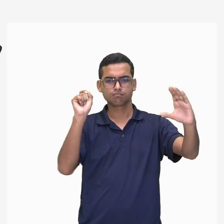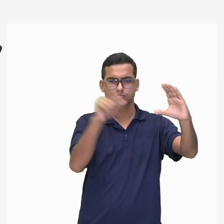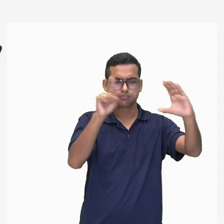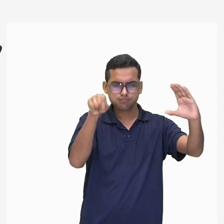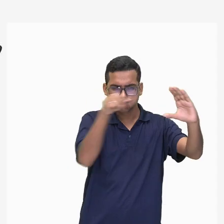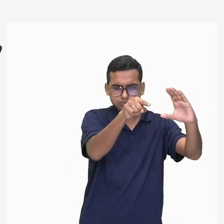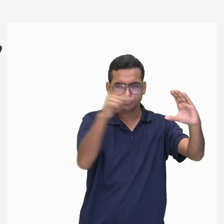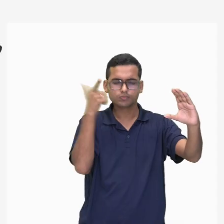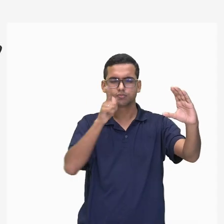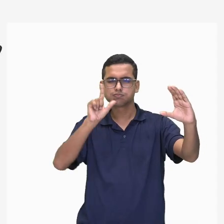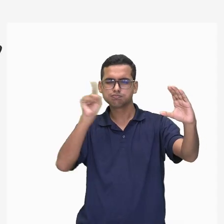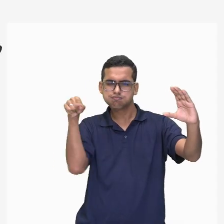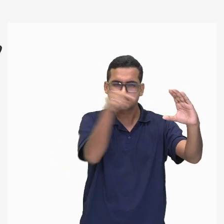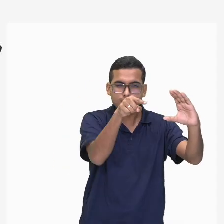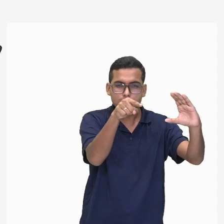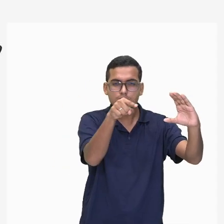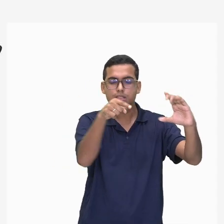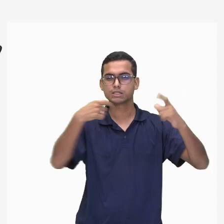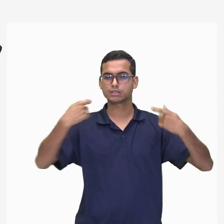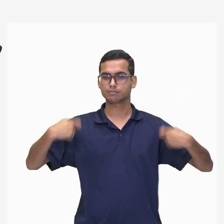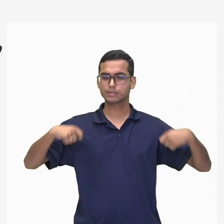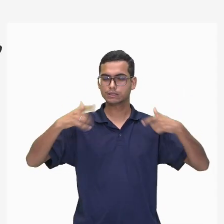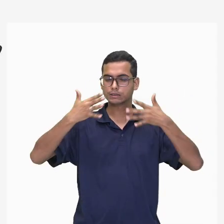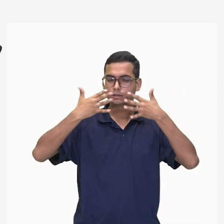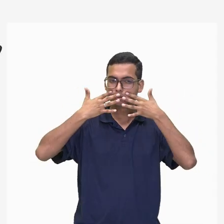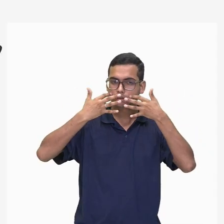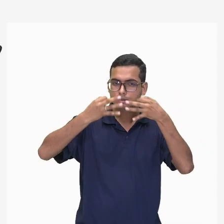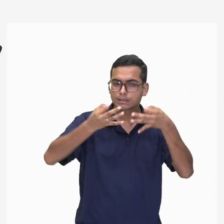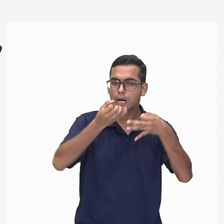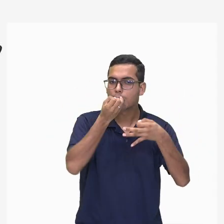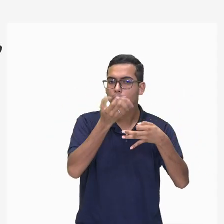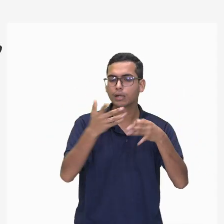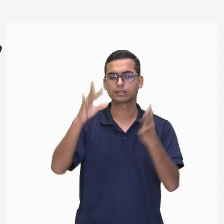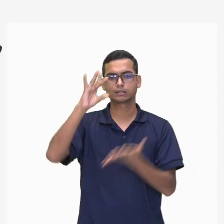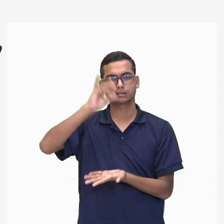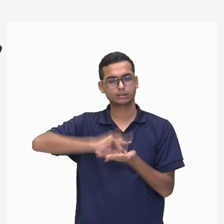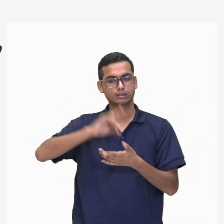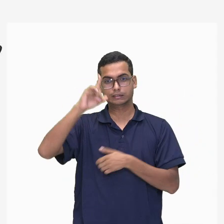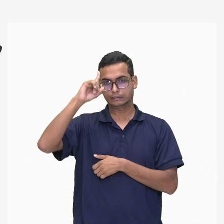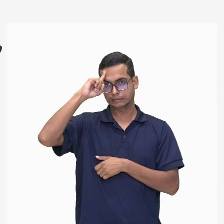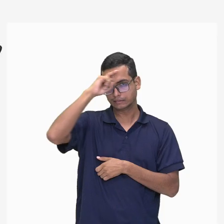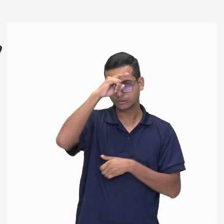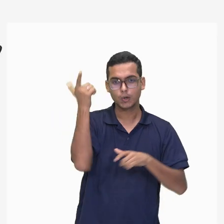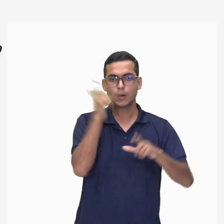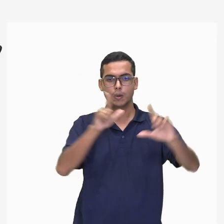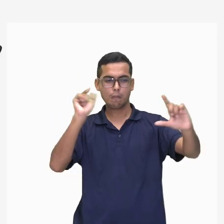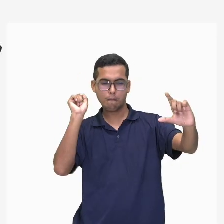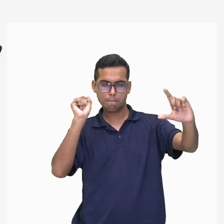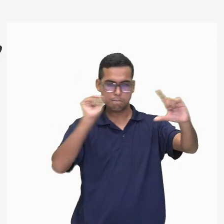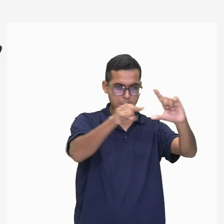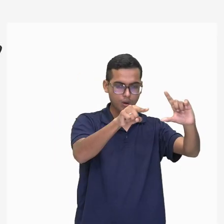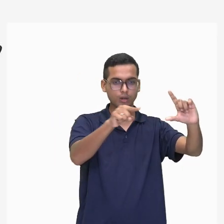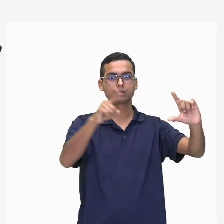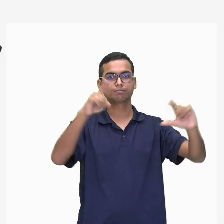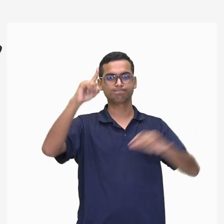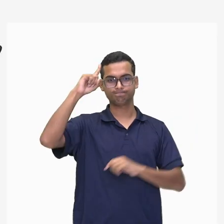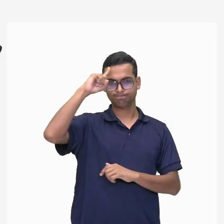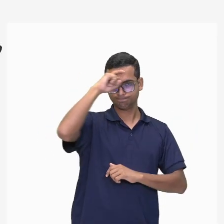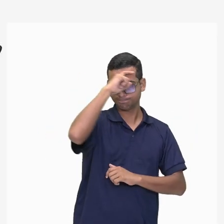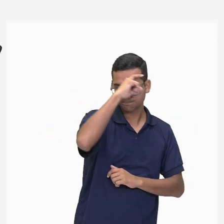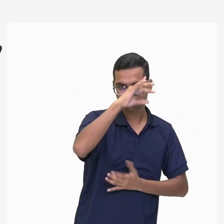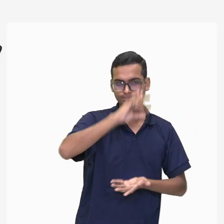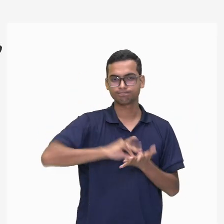uma precisão milimétrica. Então é muito difícil de atingir o bullseye. Certo? Então aqui é